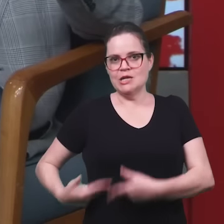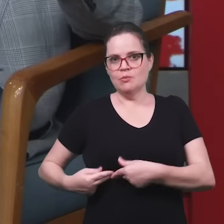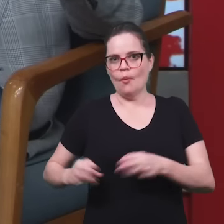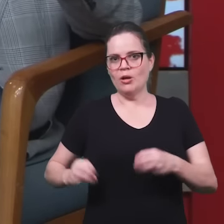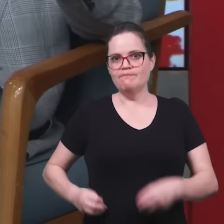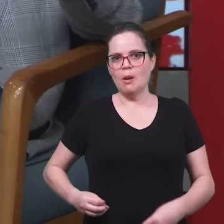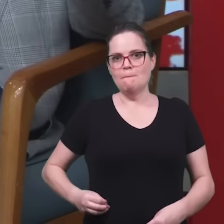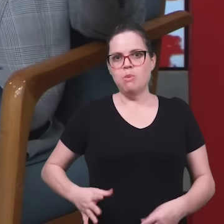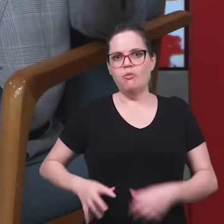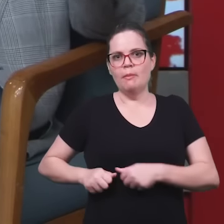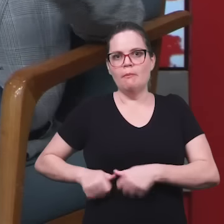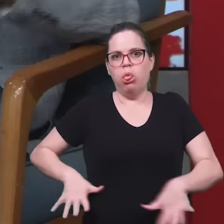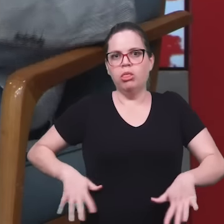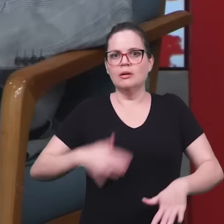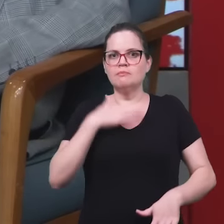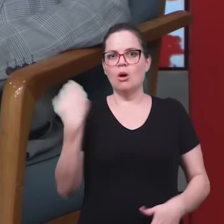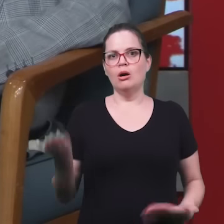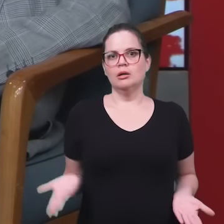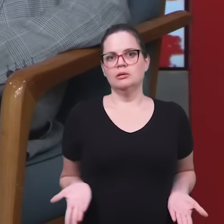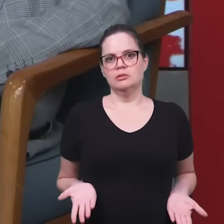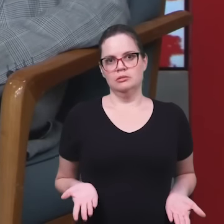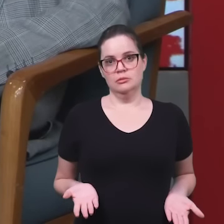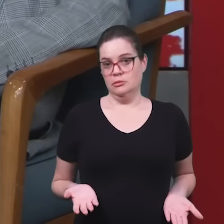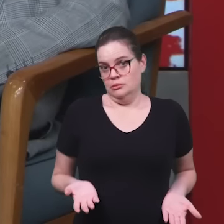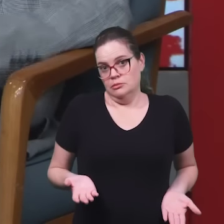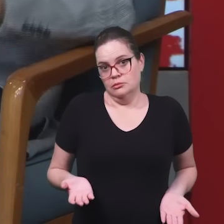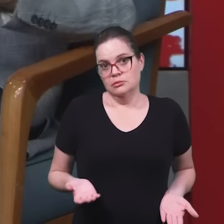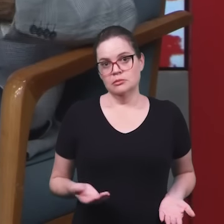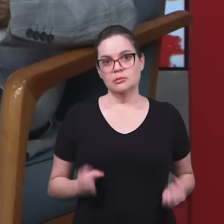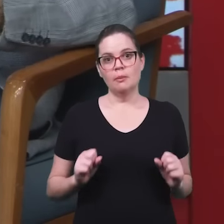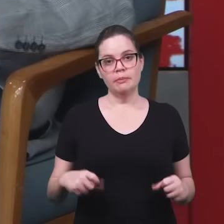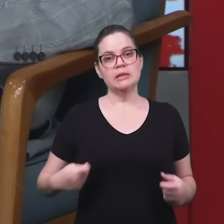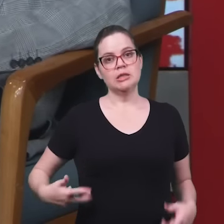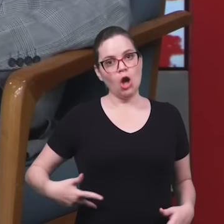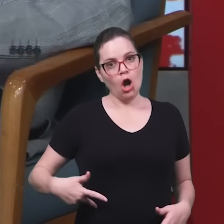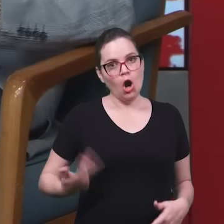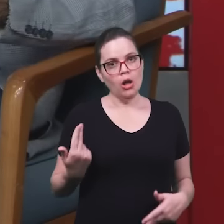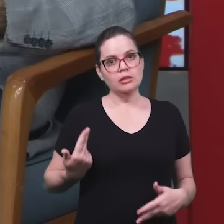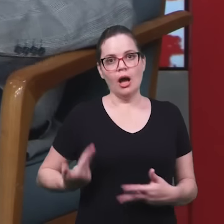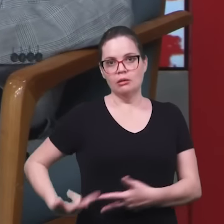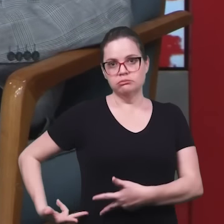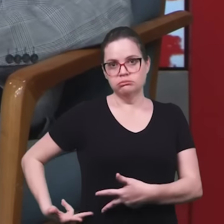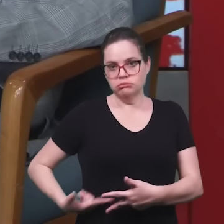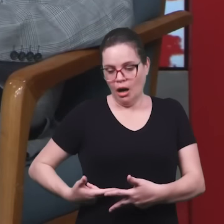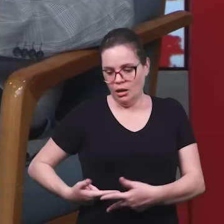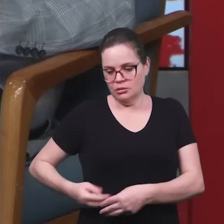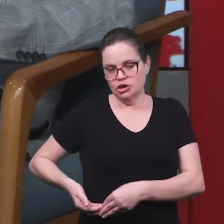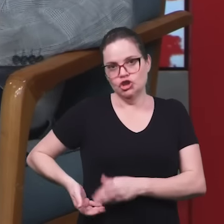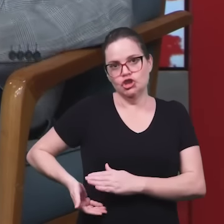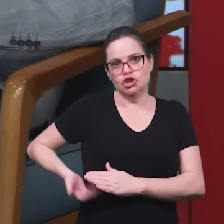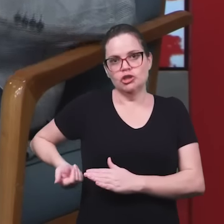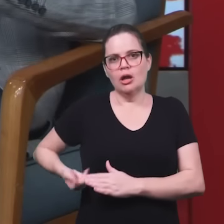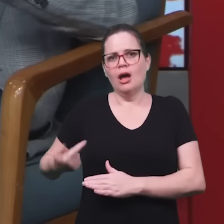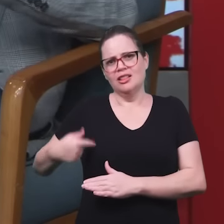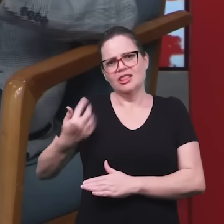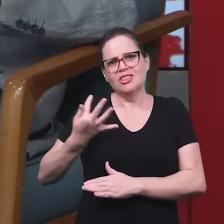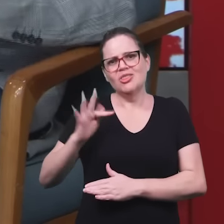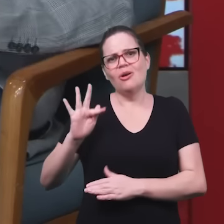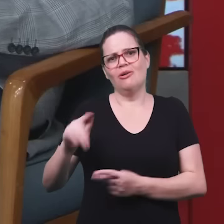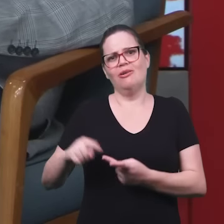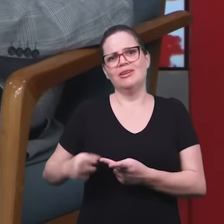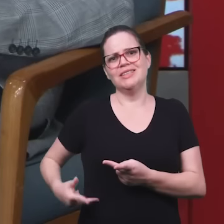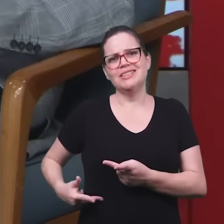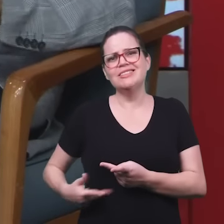doente morrer por uma sepsemia. Então você tem que intervir, é um momento doloroso, é um momento